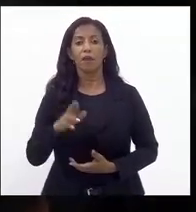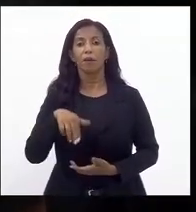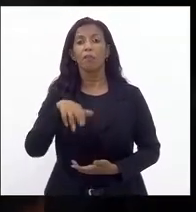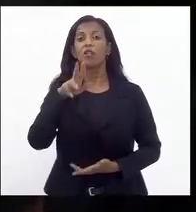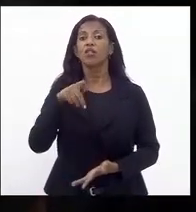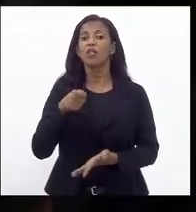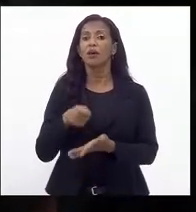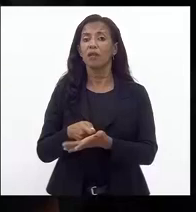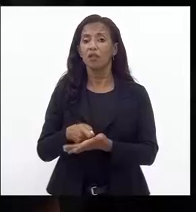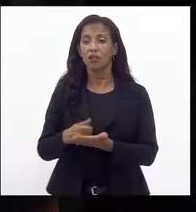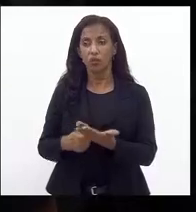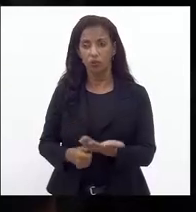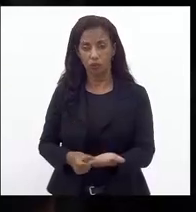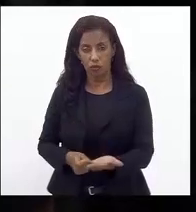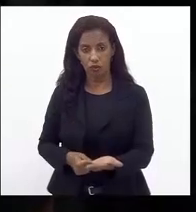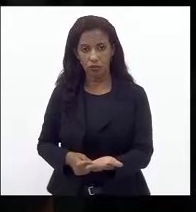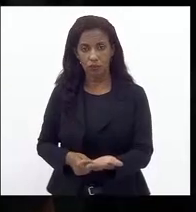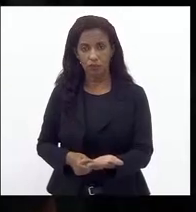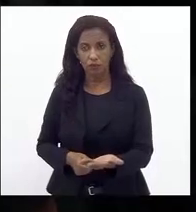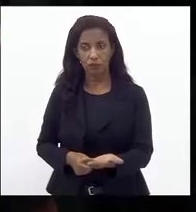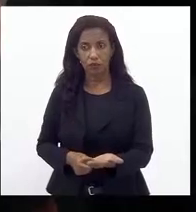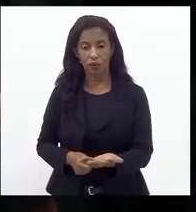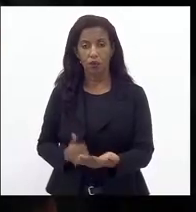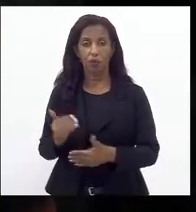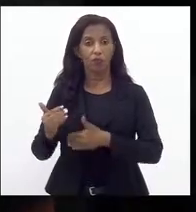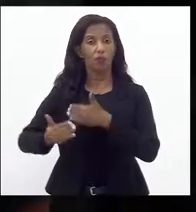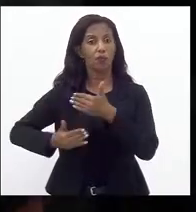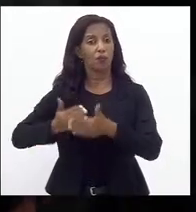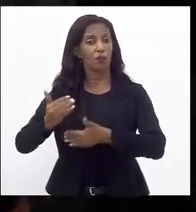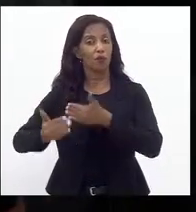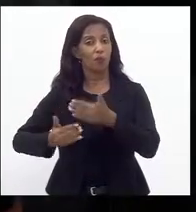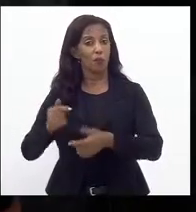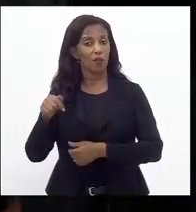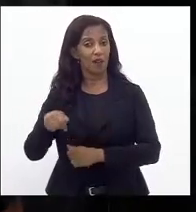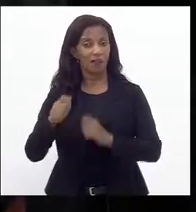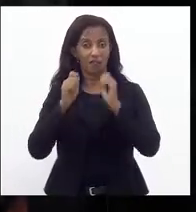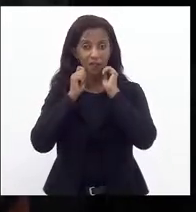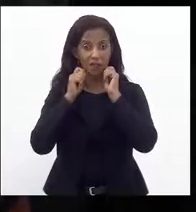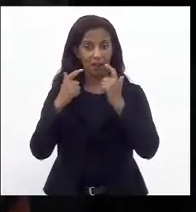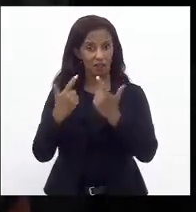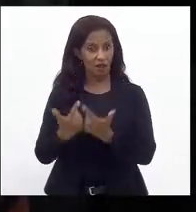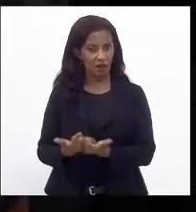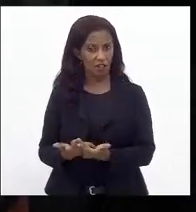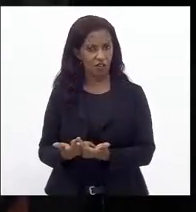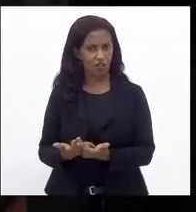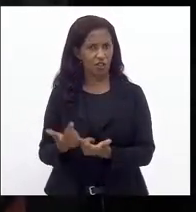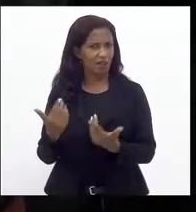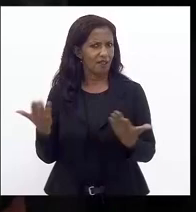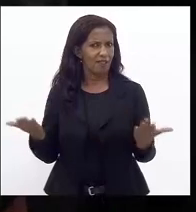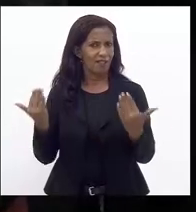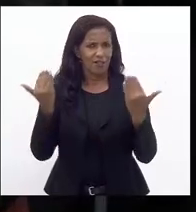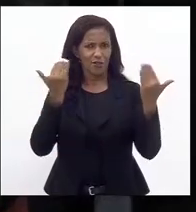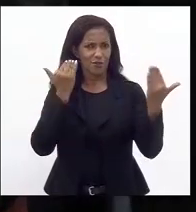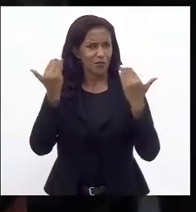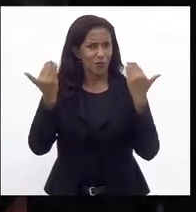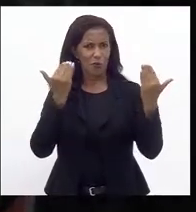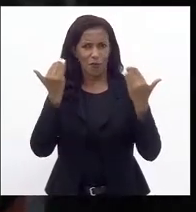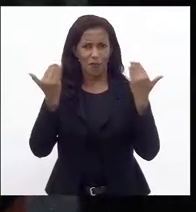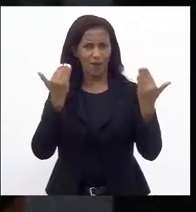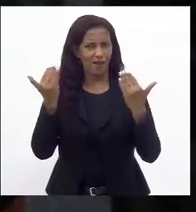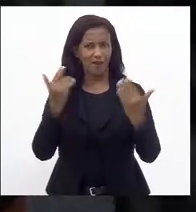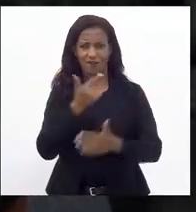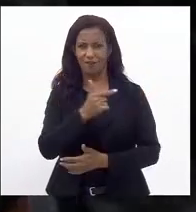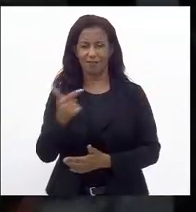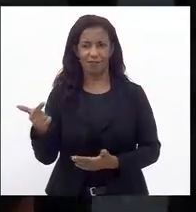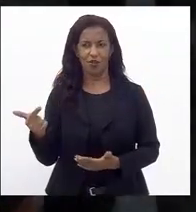garantiu isso quem garantiu isso foi o processo instalado aqui na alerj que Aliás nem se compara com da vem